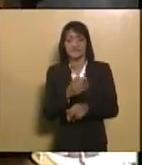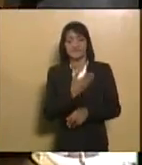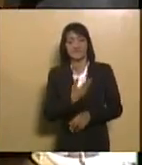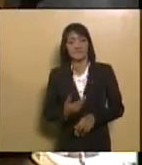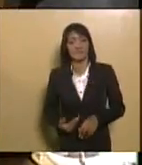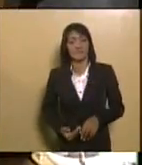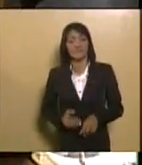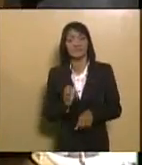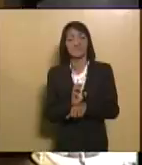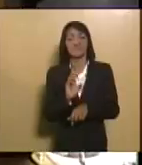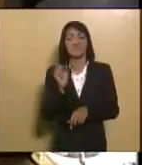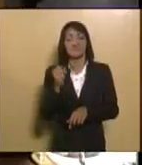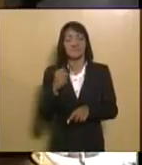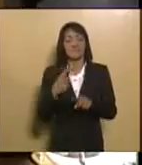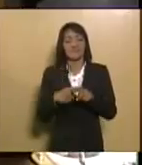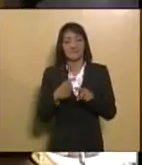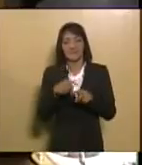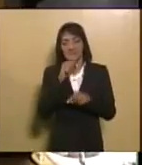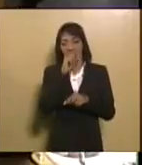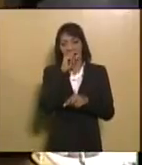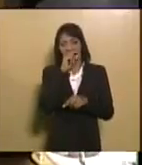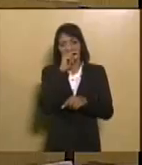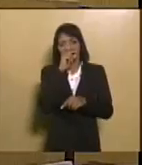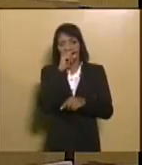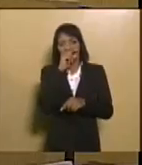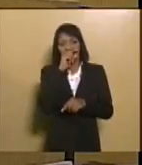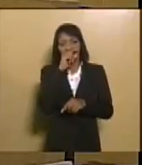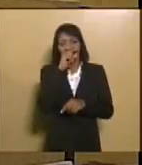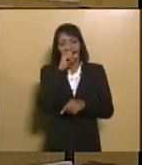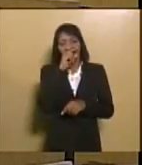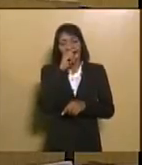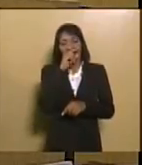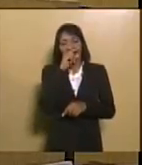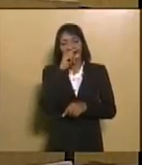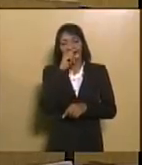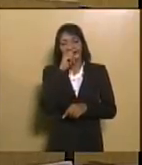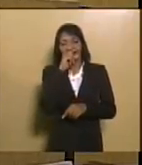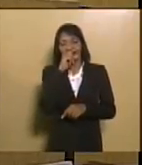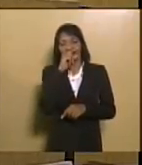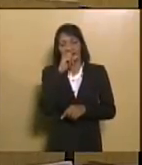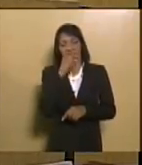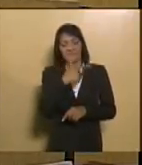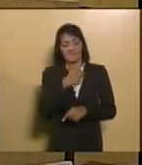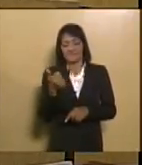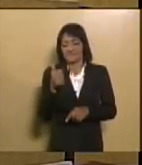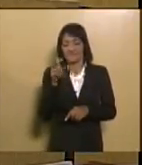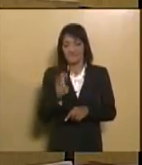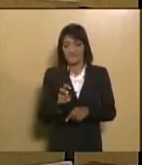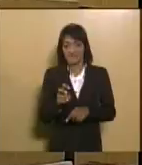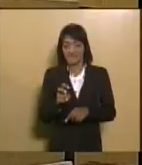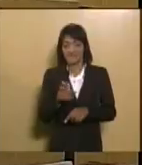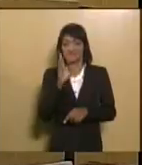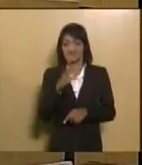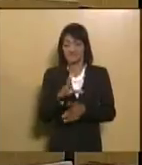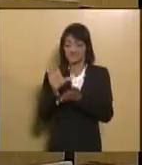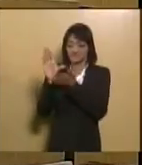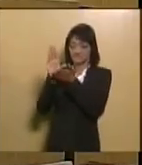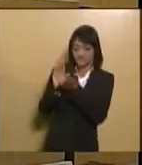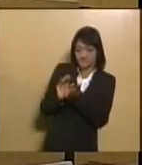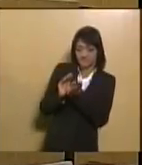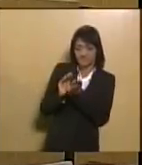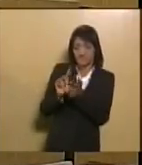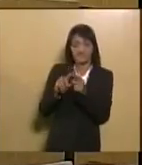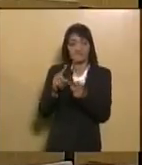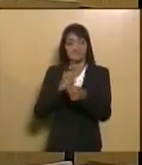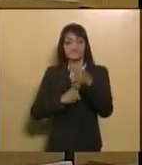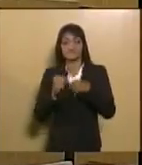Estado de Sergipe. Porque em 2015 houve queda de receita, mas se comparar ao ano anterior,